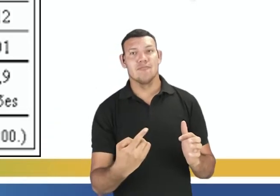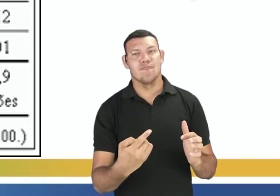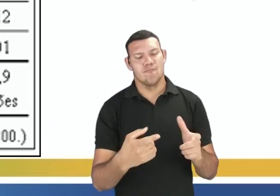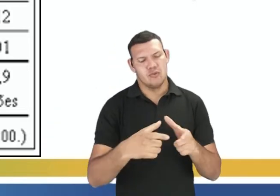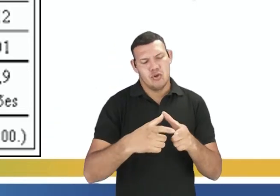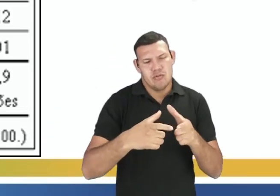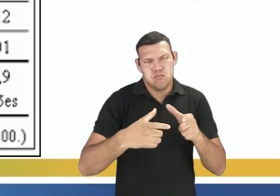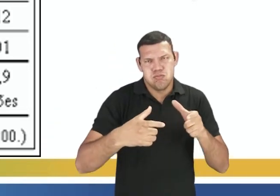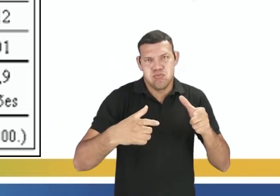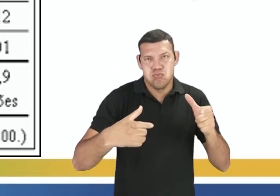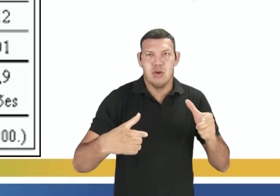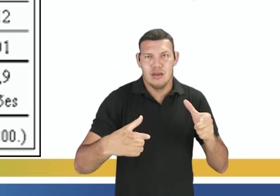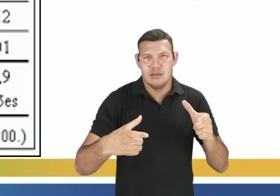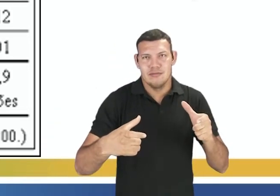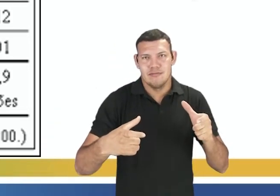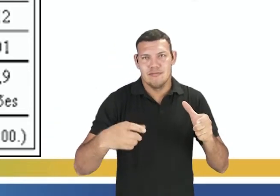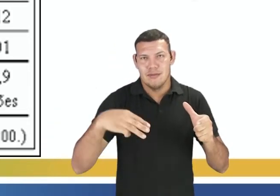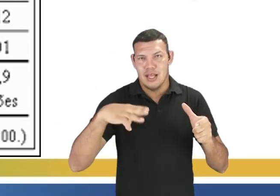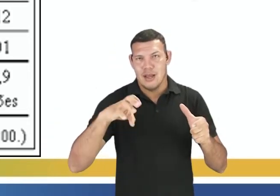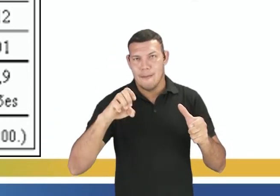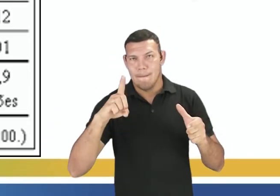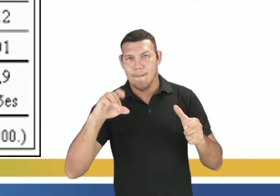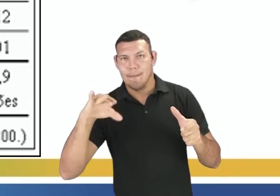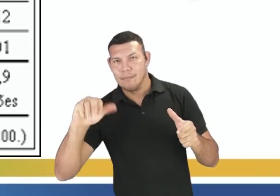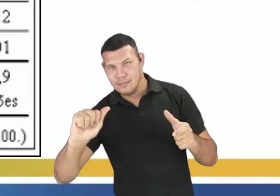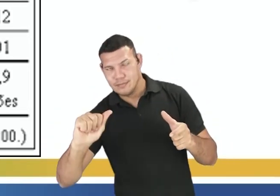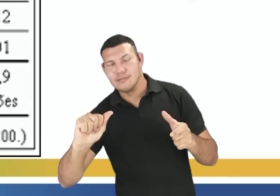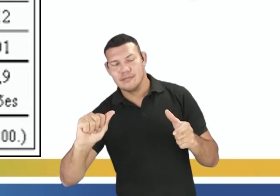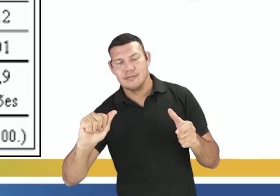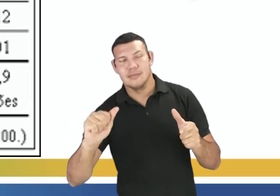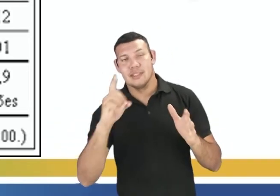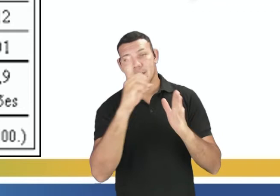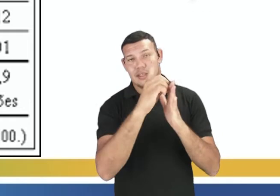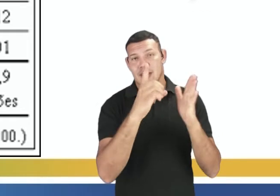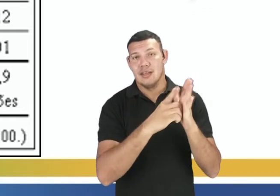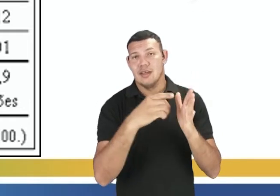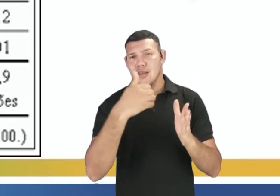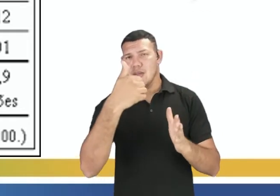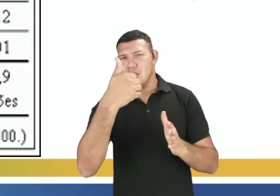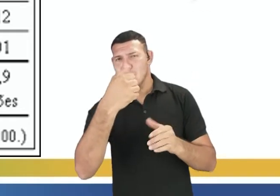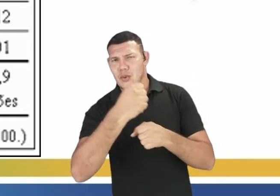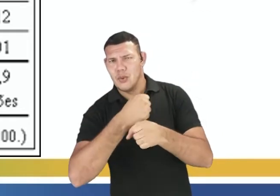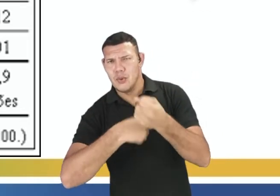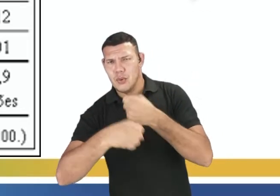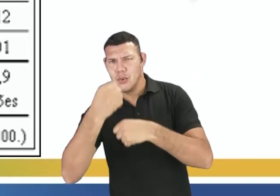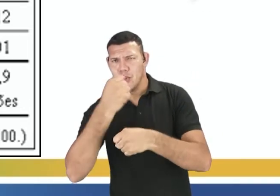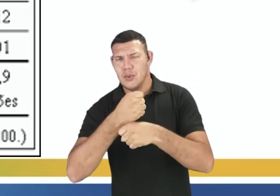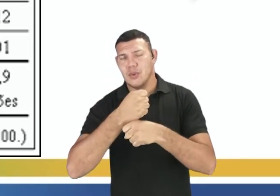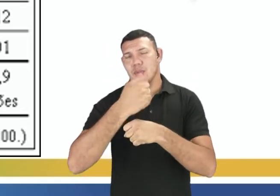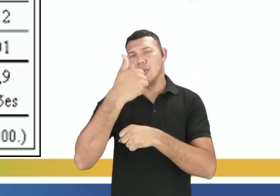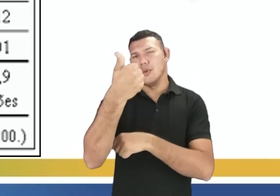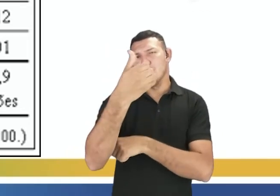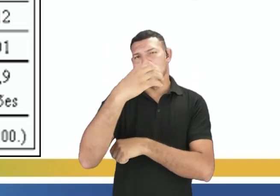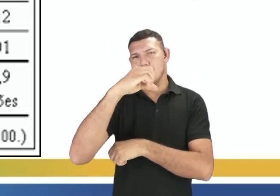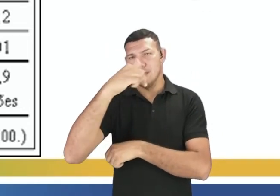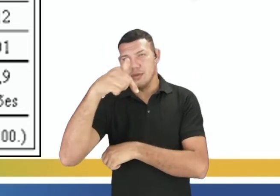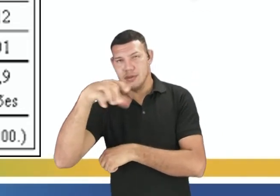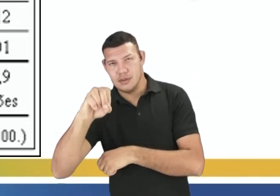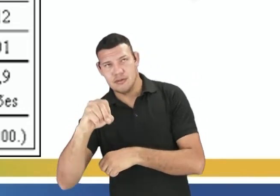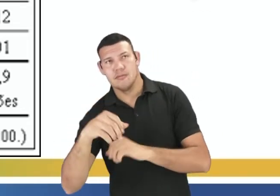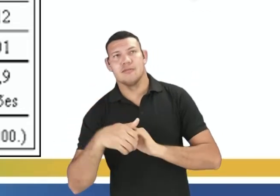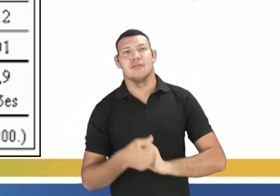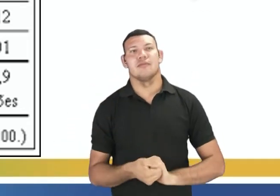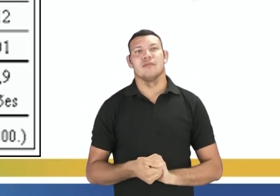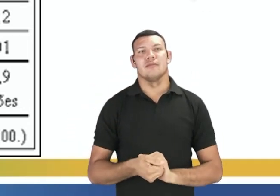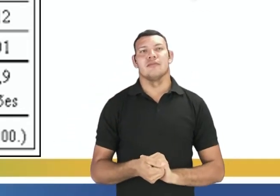de 500 mil habitantes. Então vejamos no gráfico que na década de 1970, nós tínhamos cerca de 52 milhões,